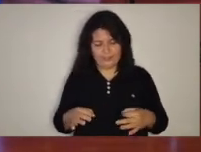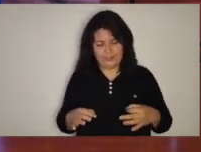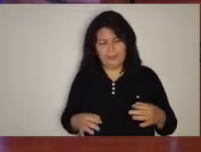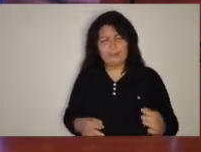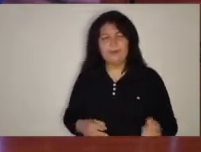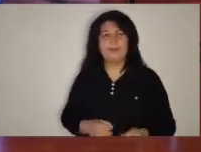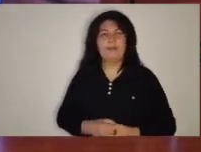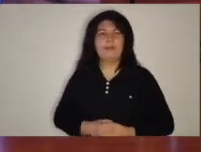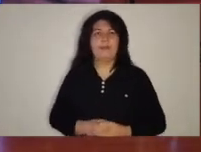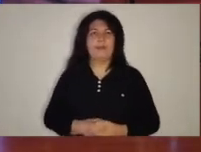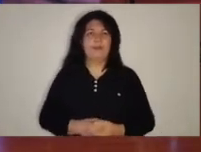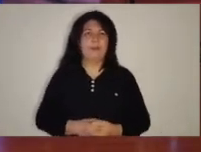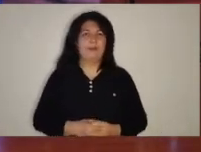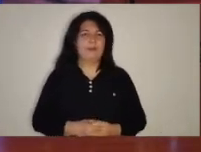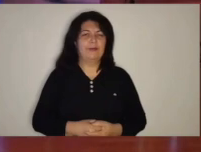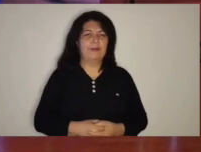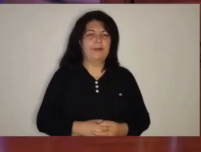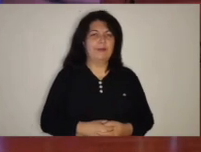preparado aqui,